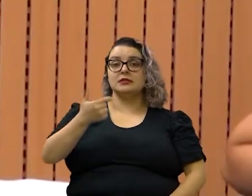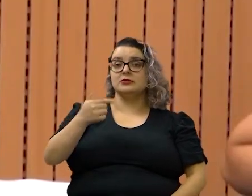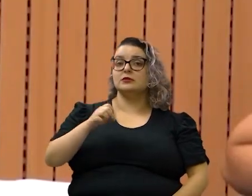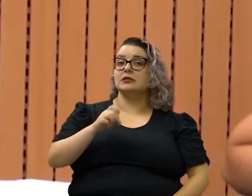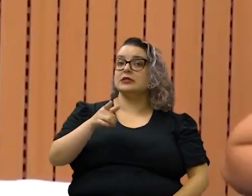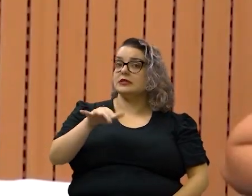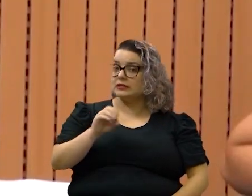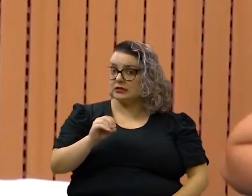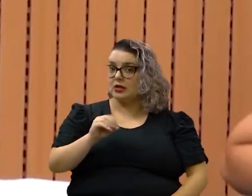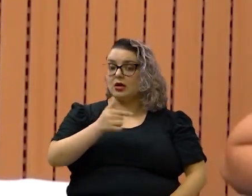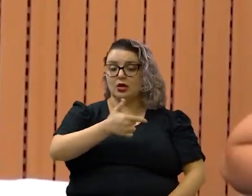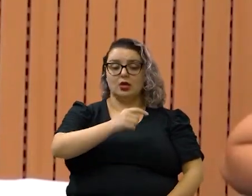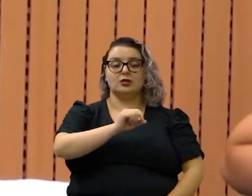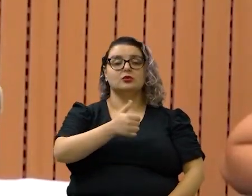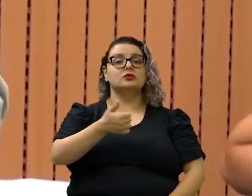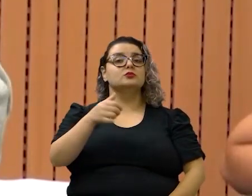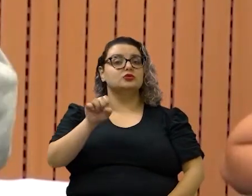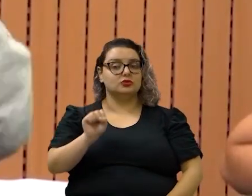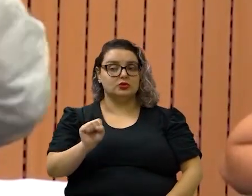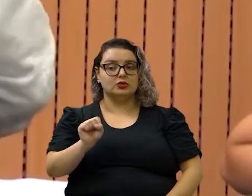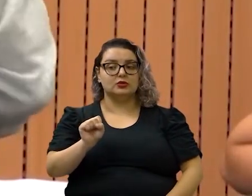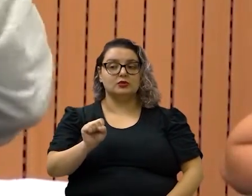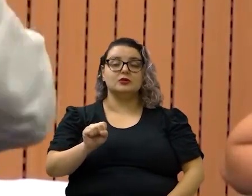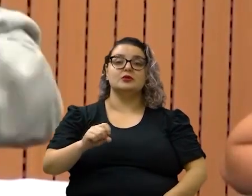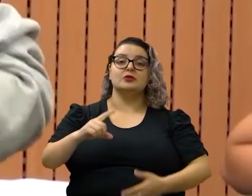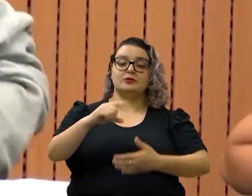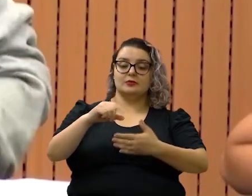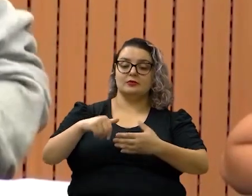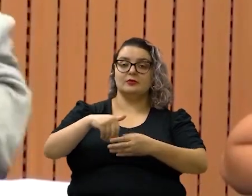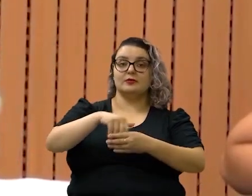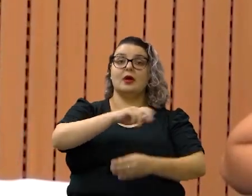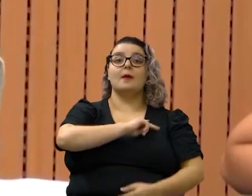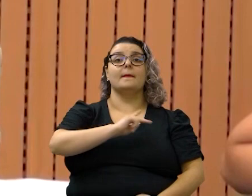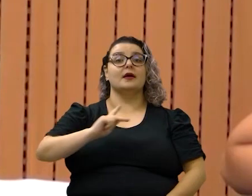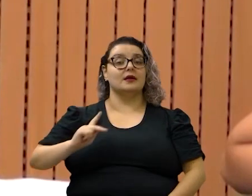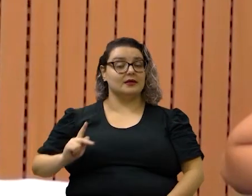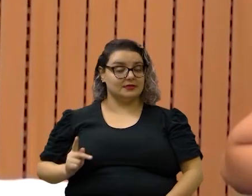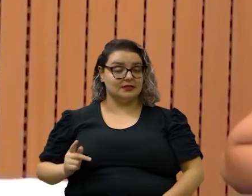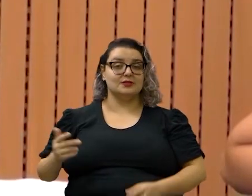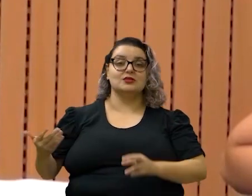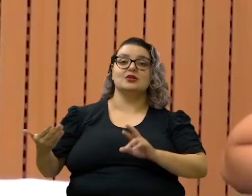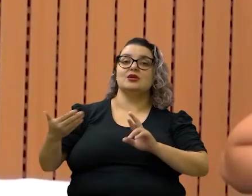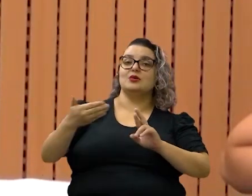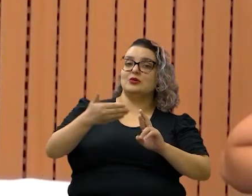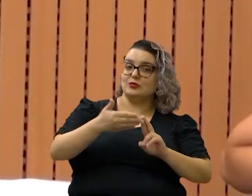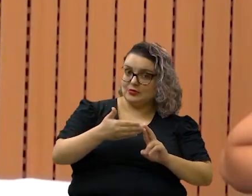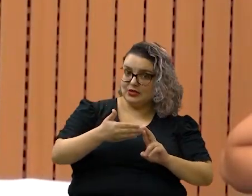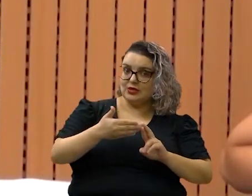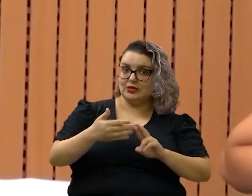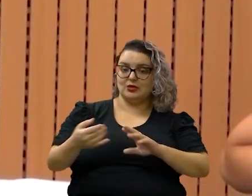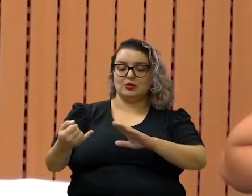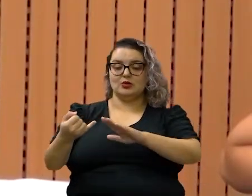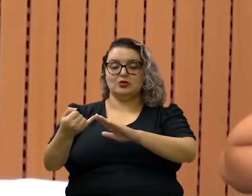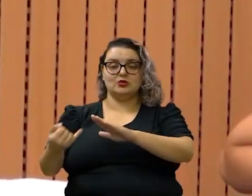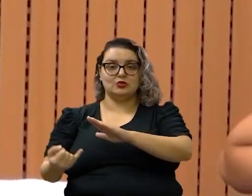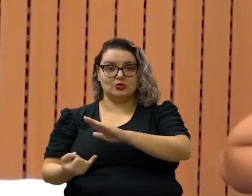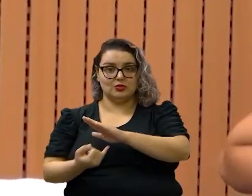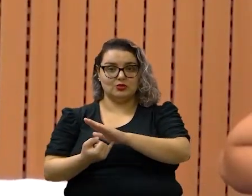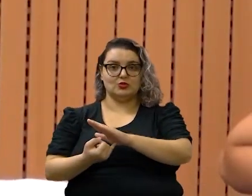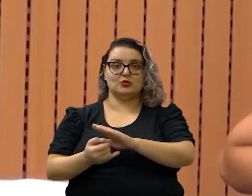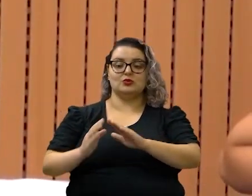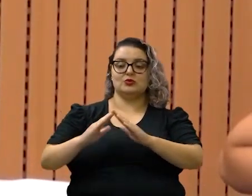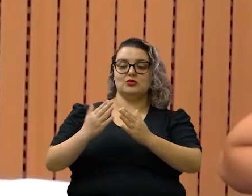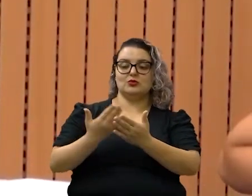na Segunda Edição em 2018 e foi Eleita Presidente representando o Instituto